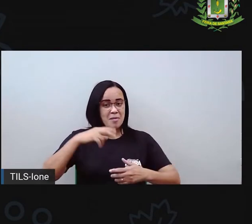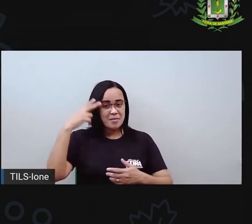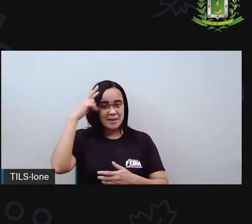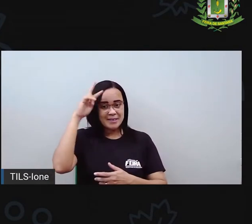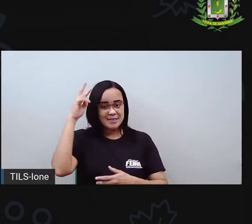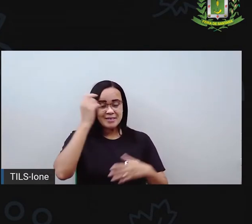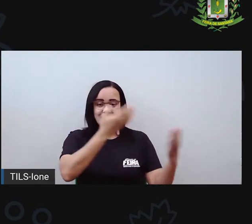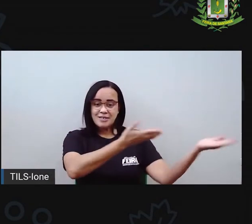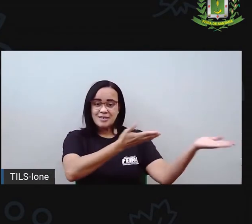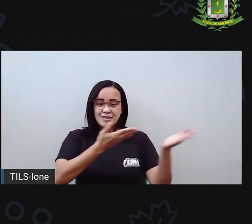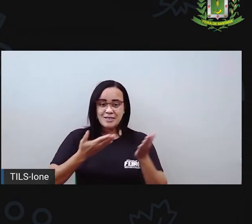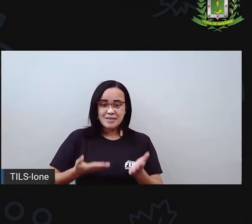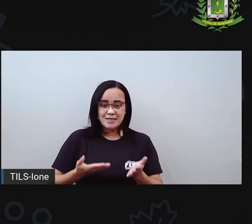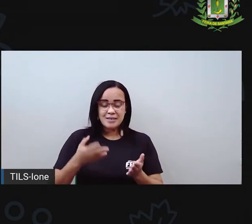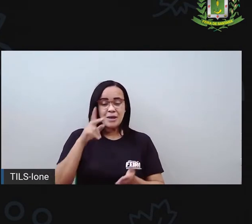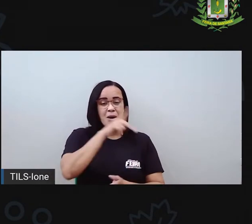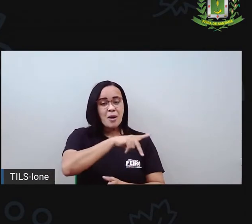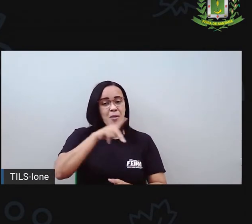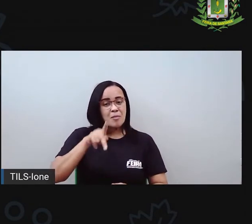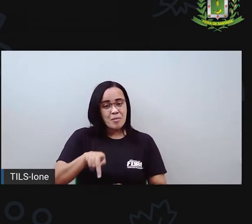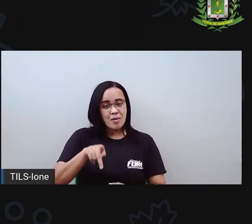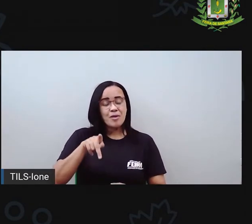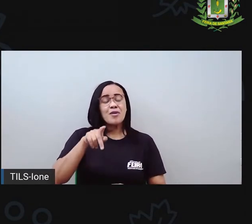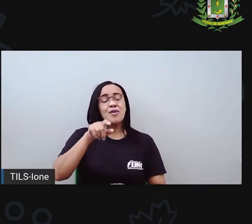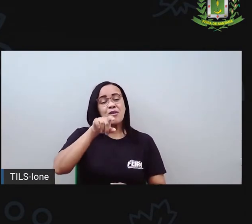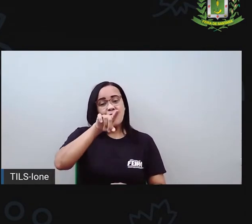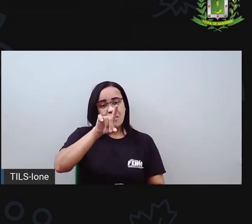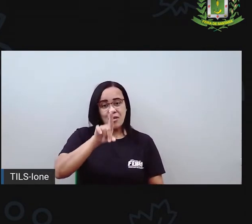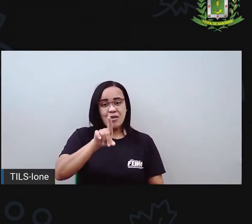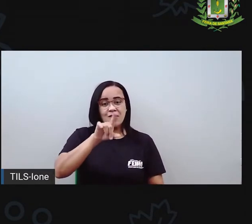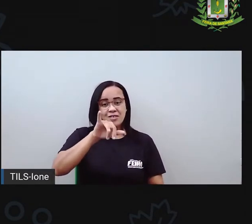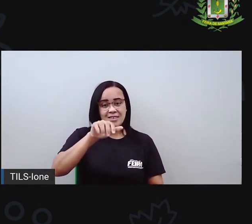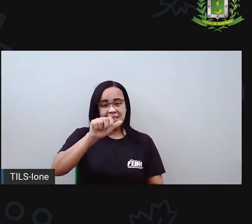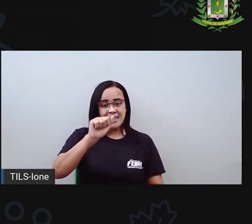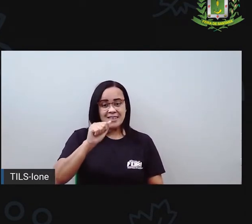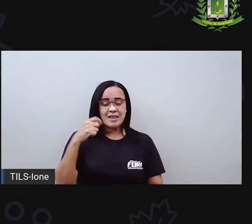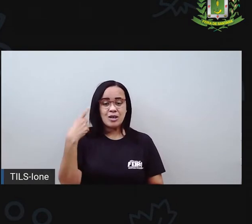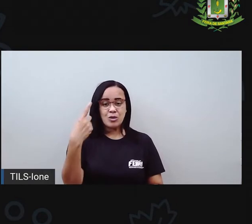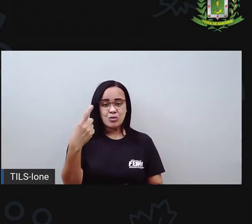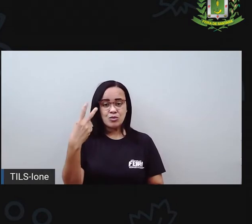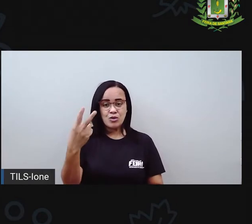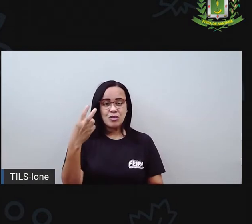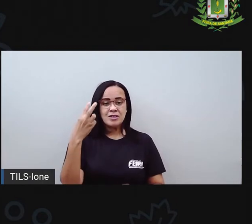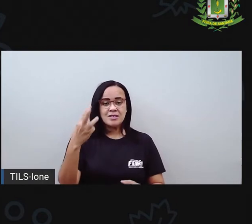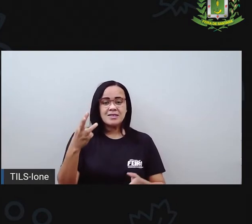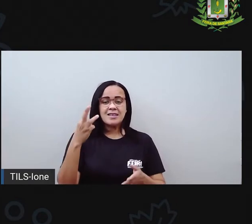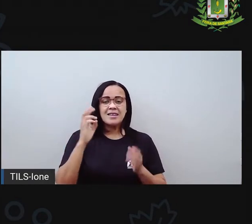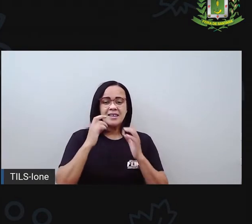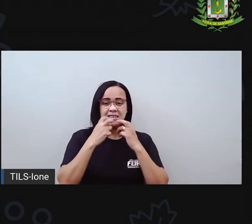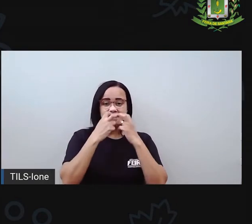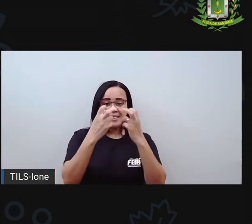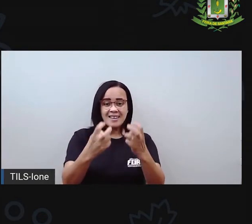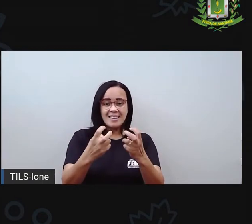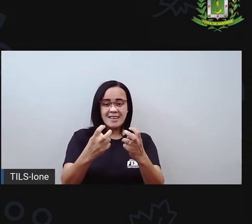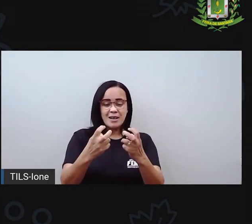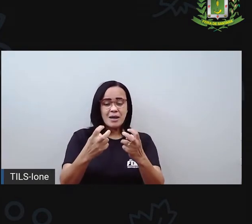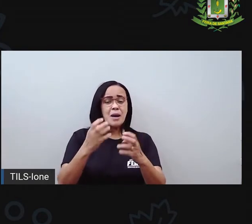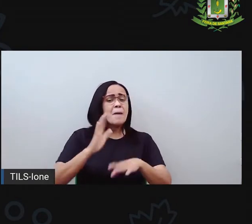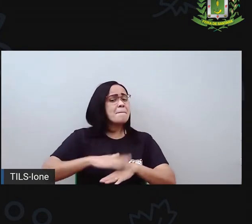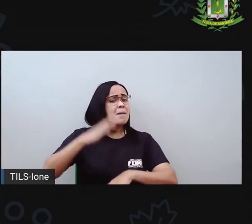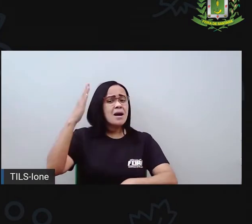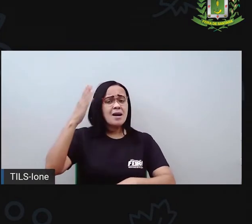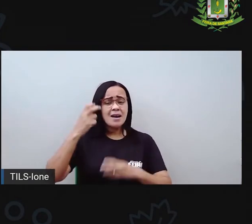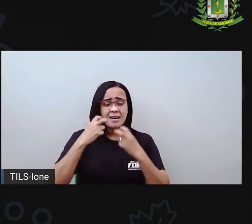Prodeia? Prodeia, one, two, three, Prodeia! Mais alto,